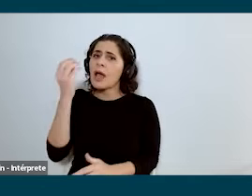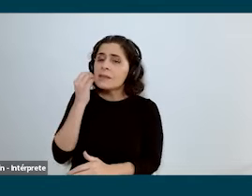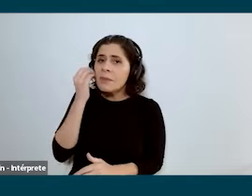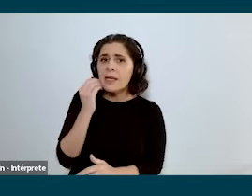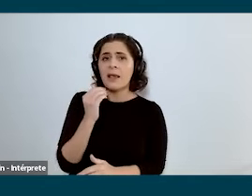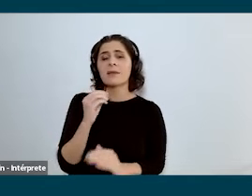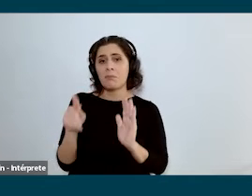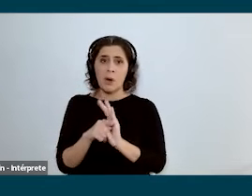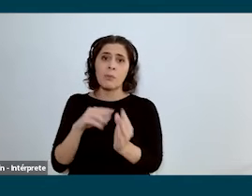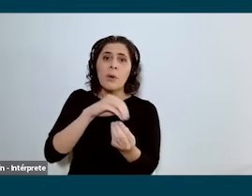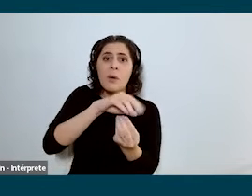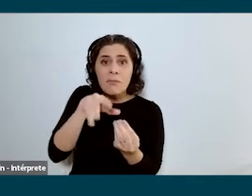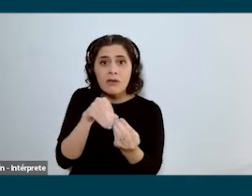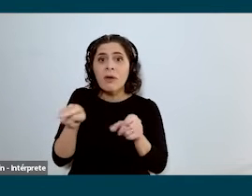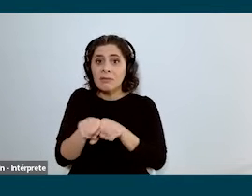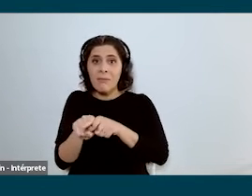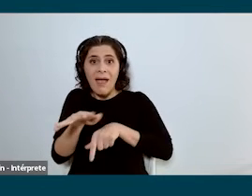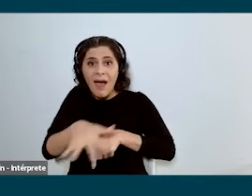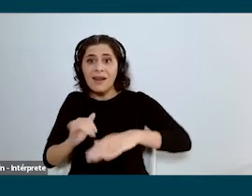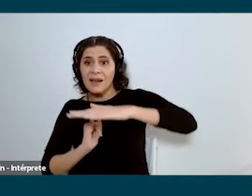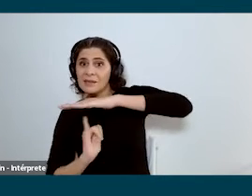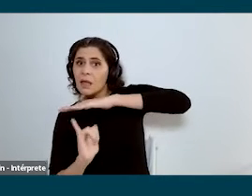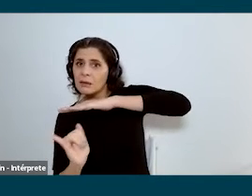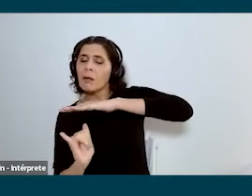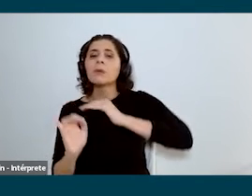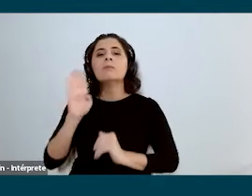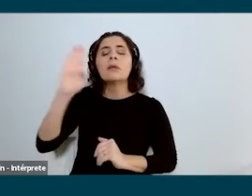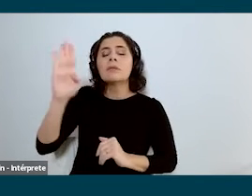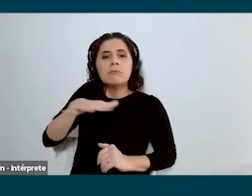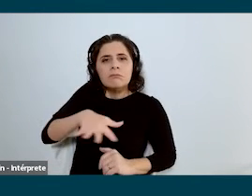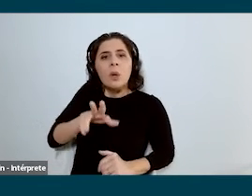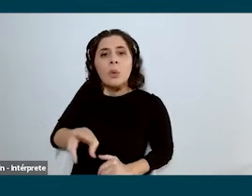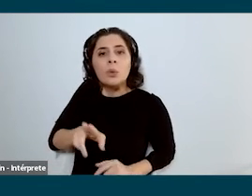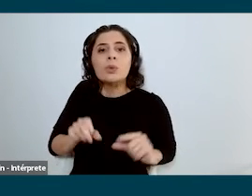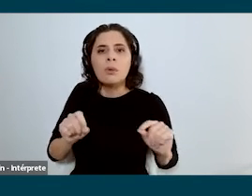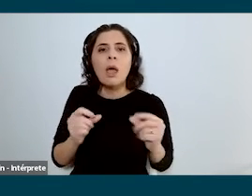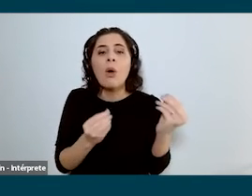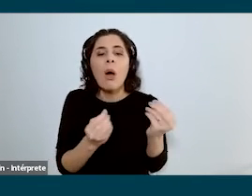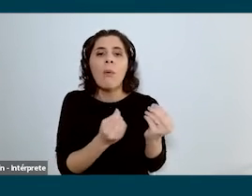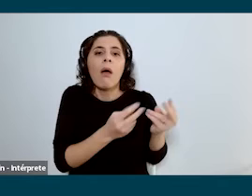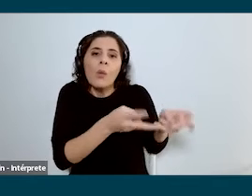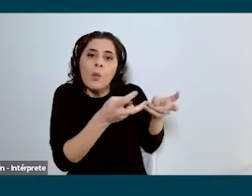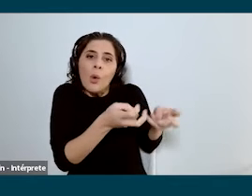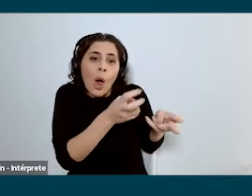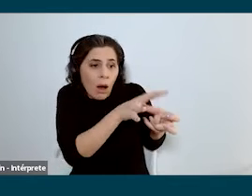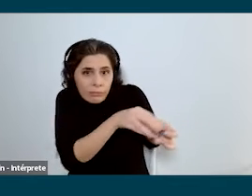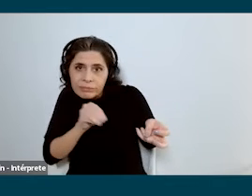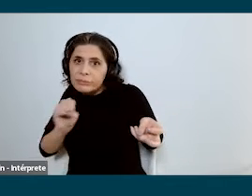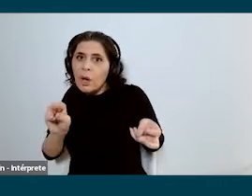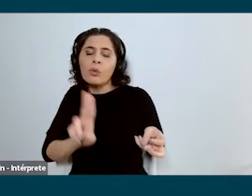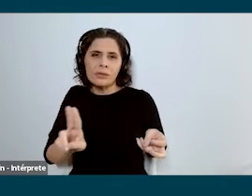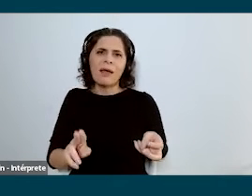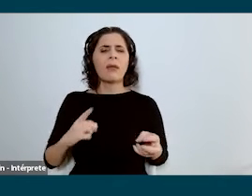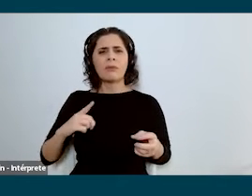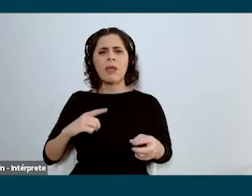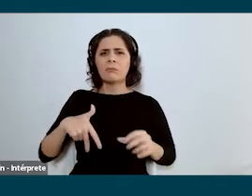de mídia e também no mercado de startup, normalmente em times voltados para crescimento de uso como forma de otimizar a receita do negócio. Então,